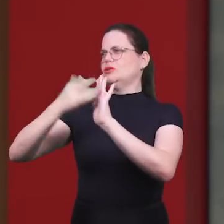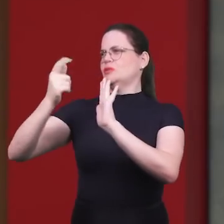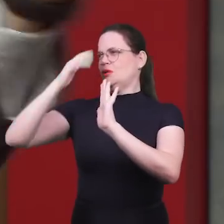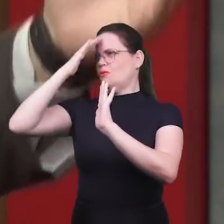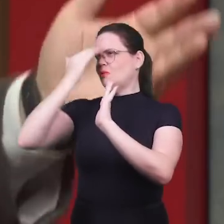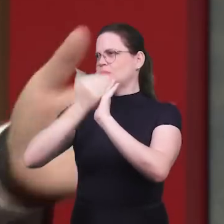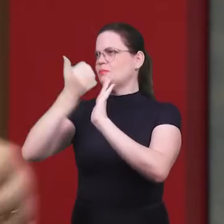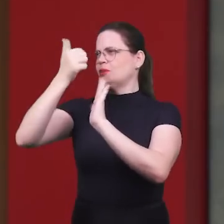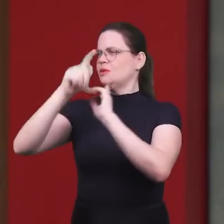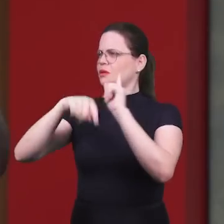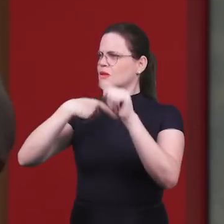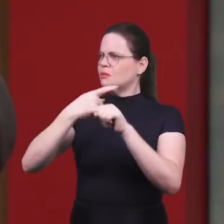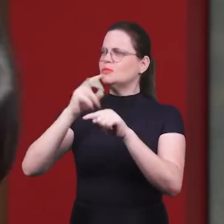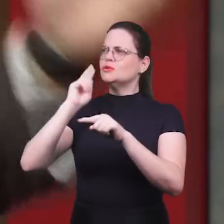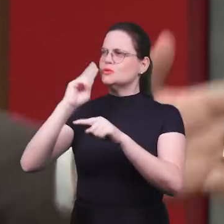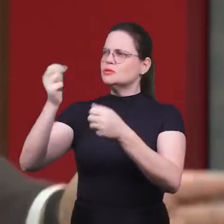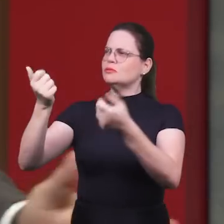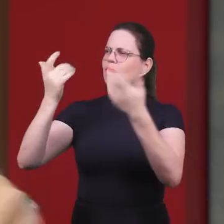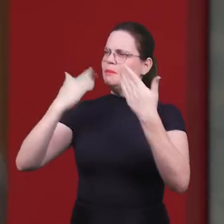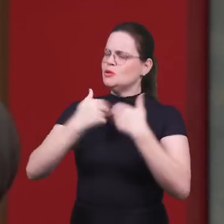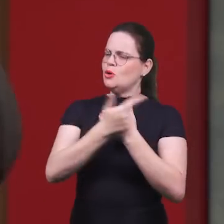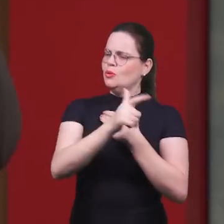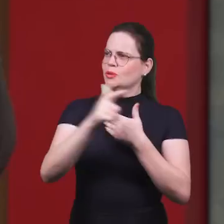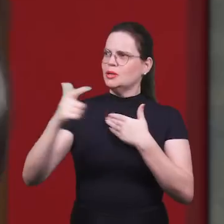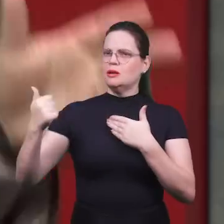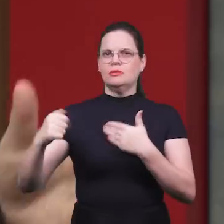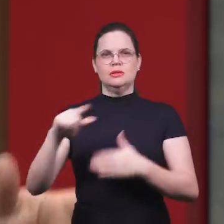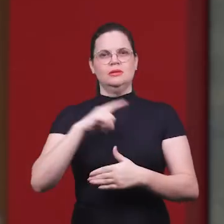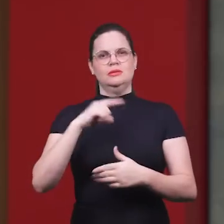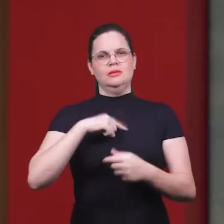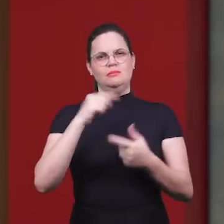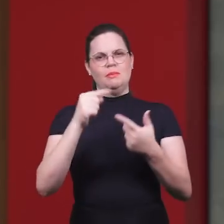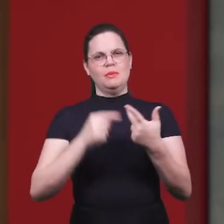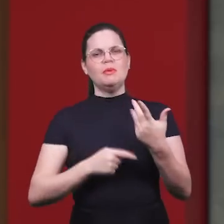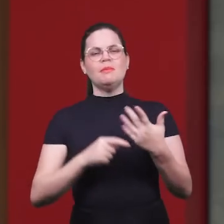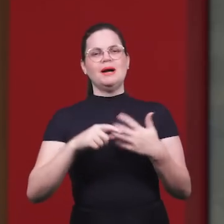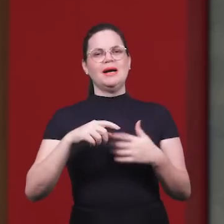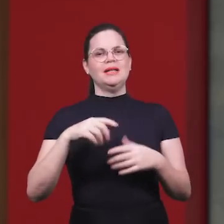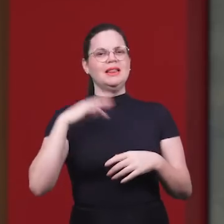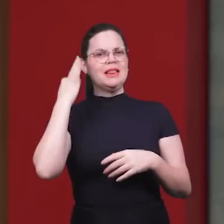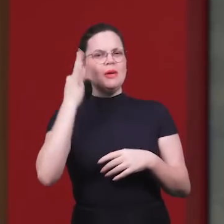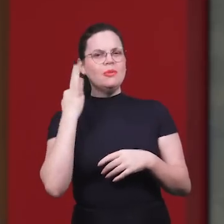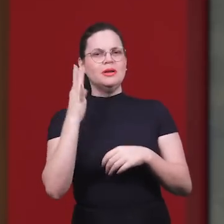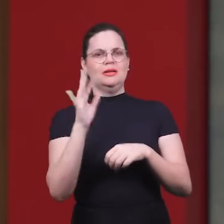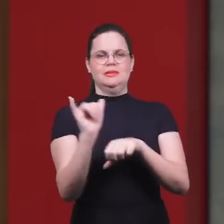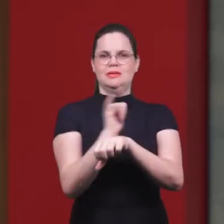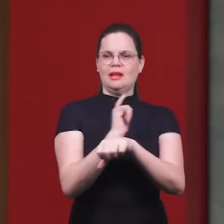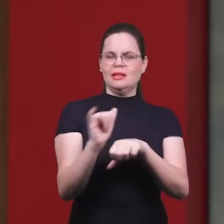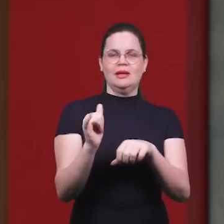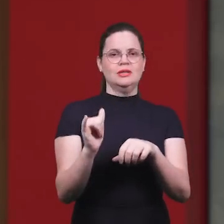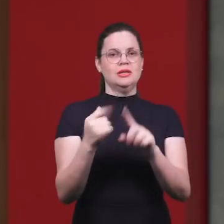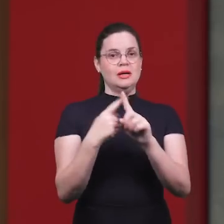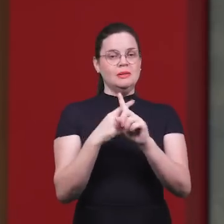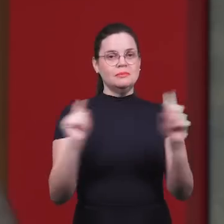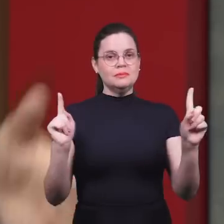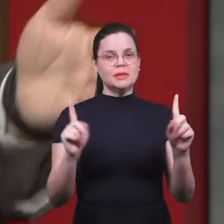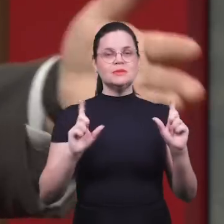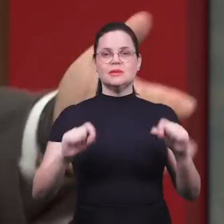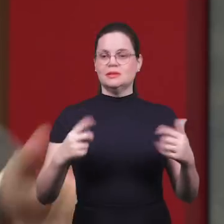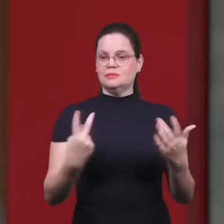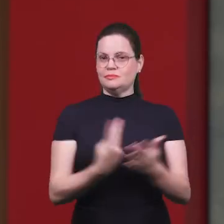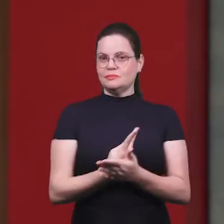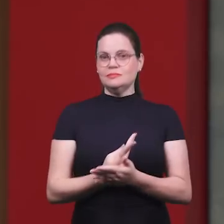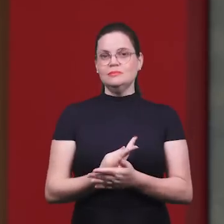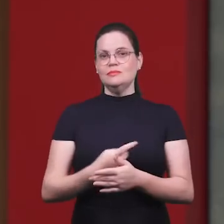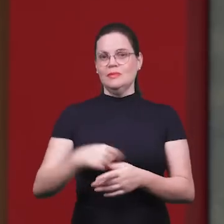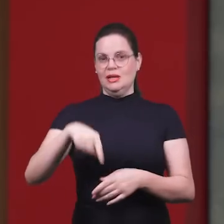aqui sobre várias teorias, sobre várias técnicas, caixa de ferramenta, mas o jovem, ele tem o jovem que serve